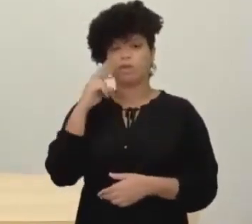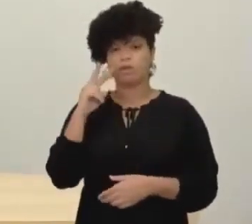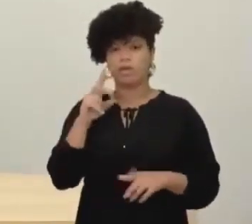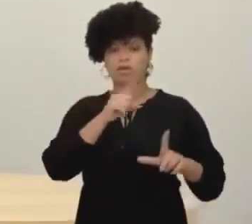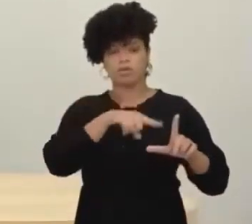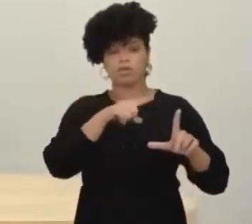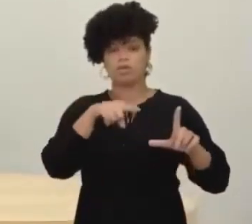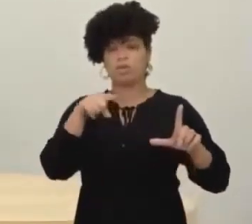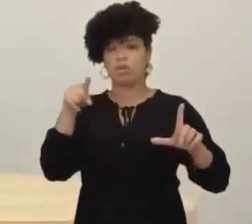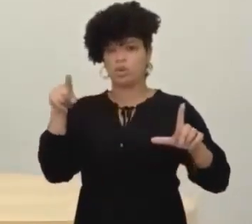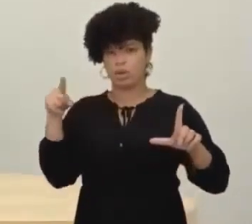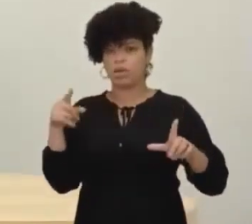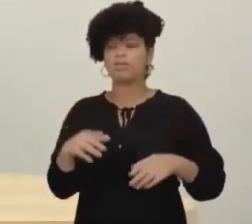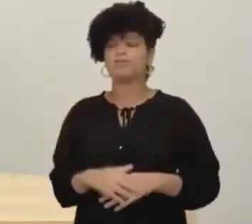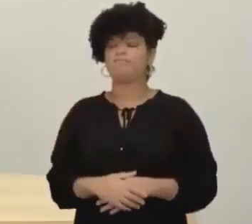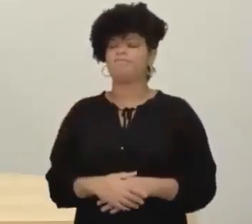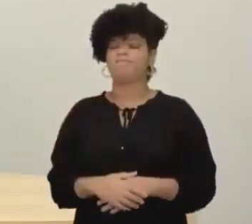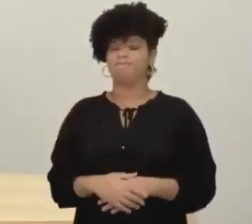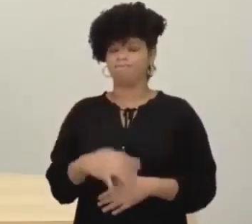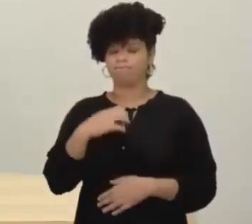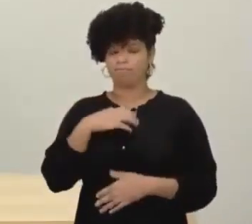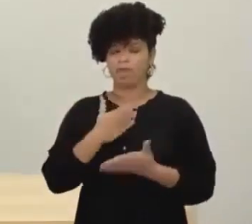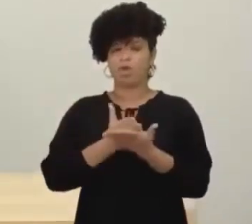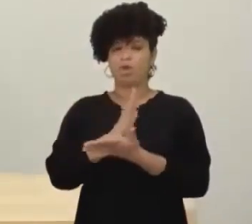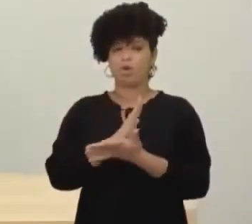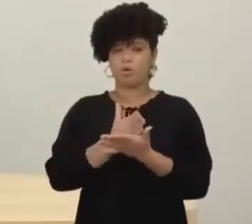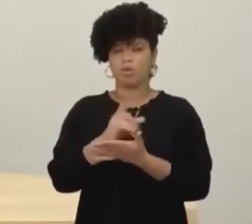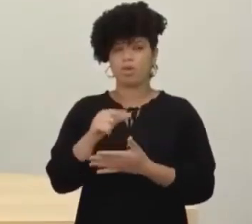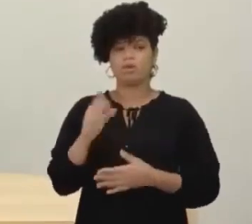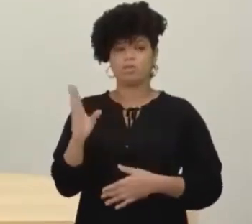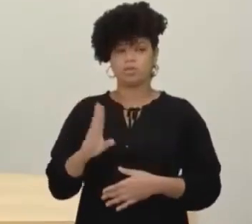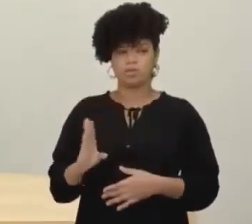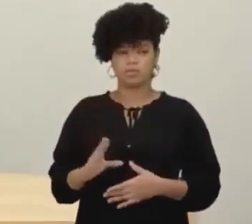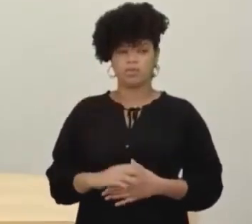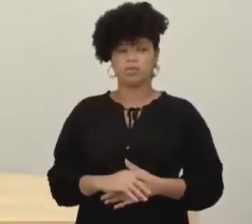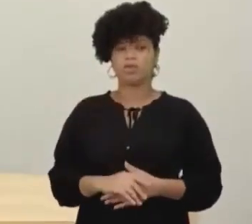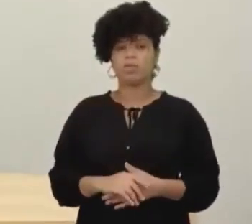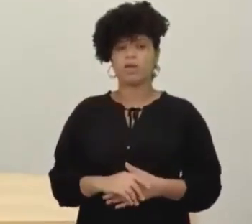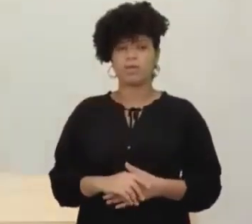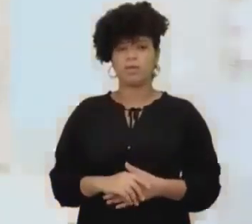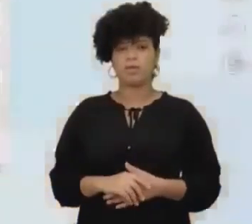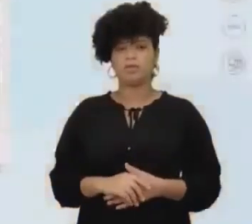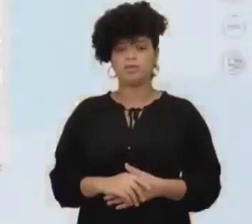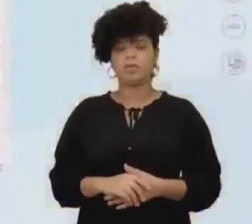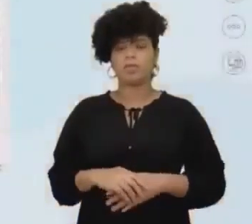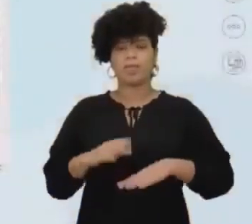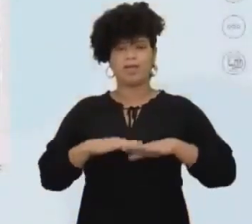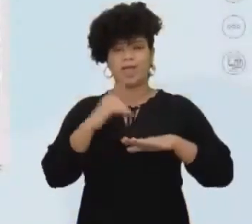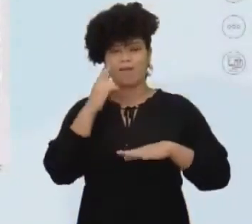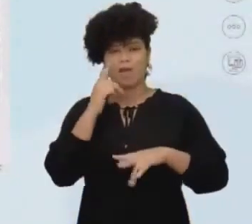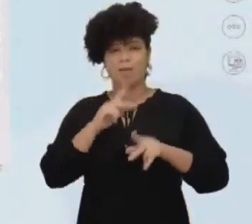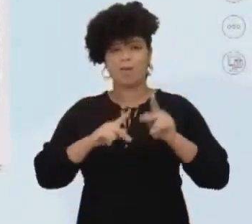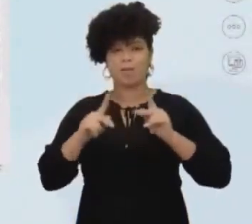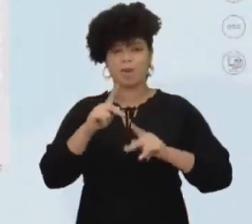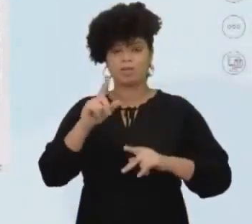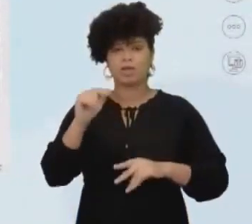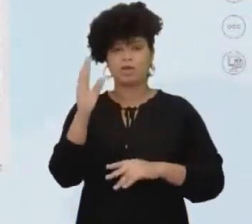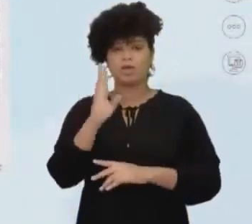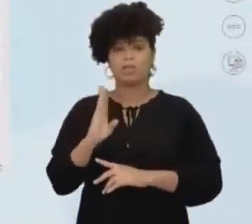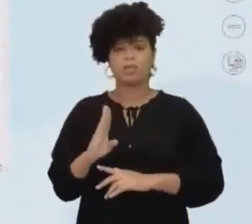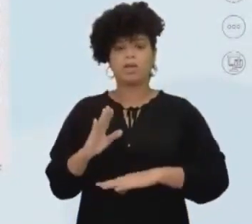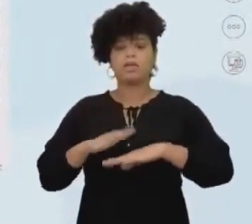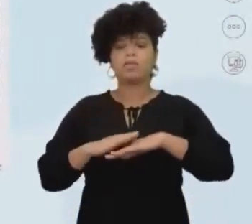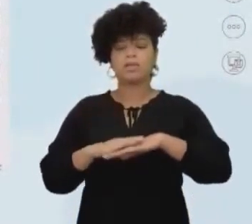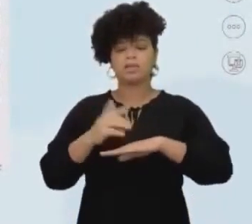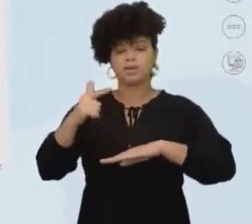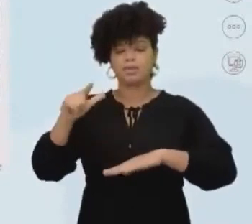gráficos que realmente ainda incomoda aí né o Brasil vamos ver para a próxima tela a gente vai ver aí população brasileira dividida aí por